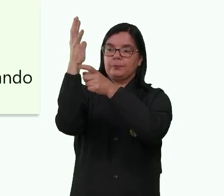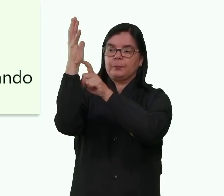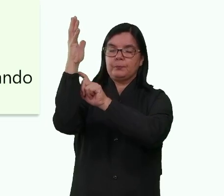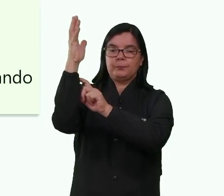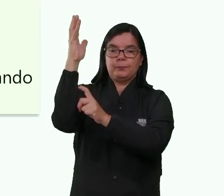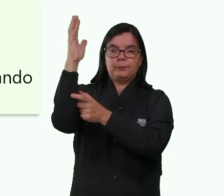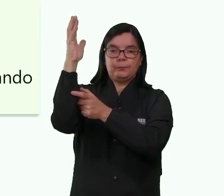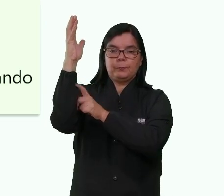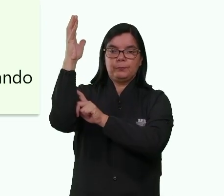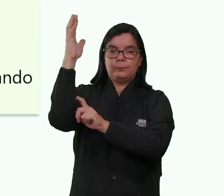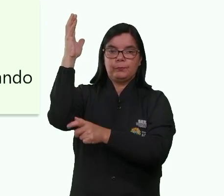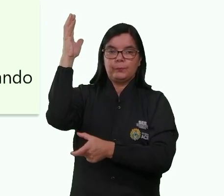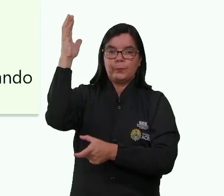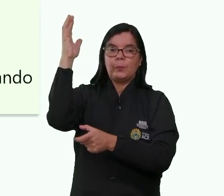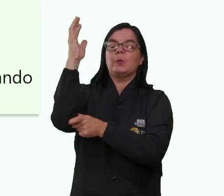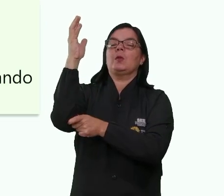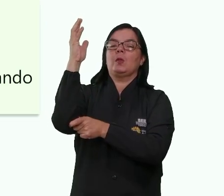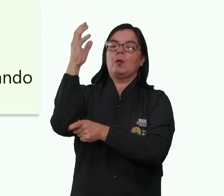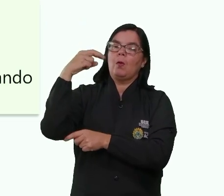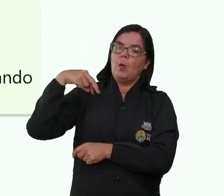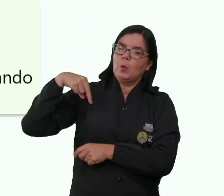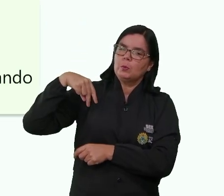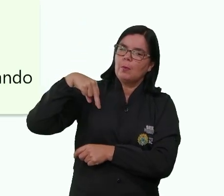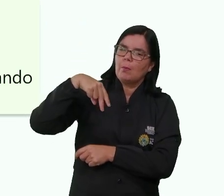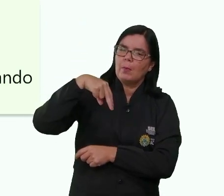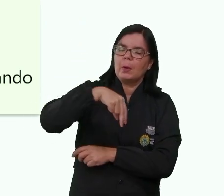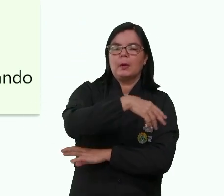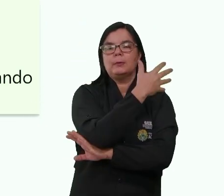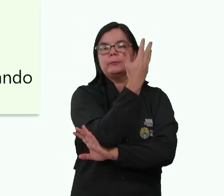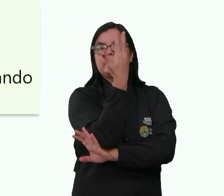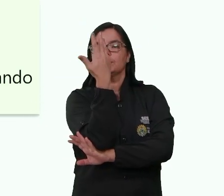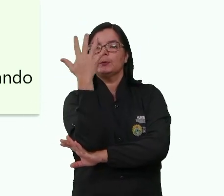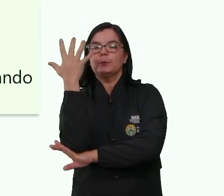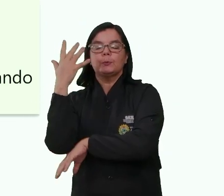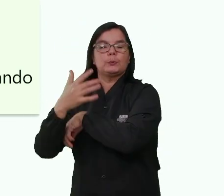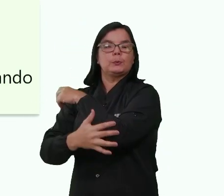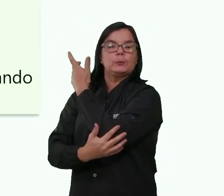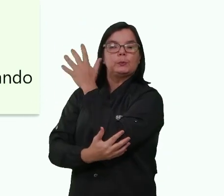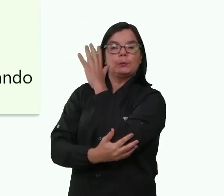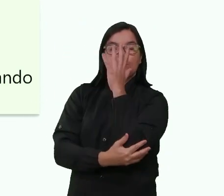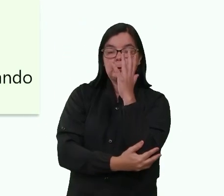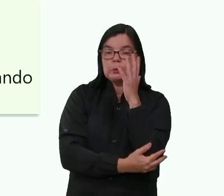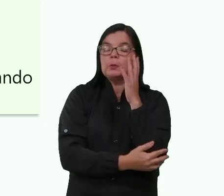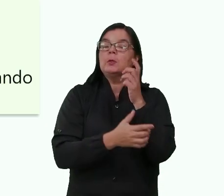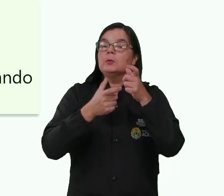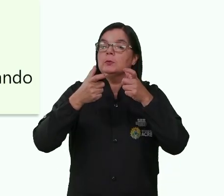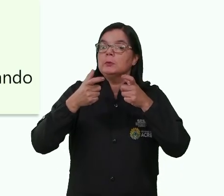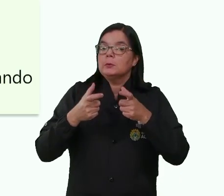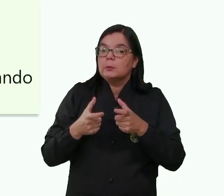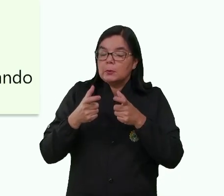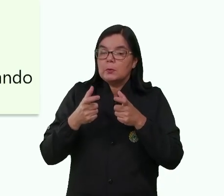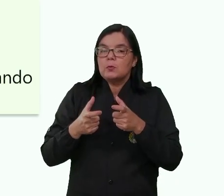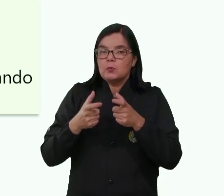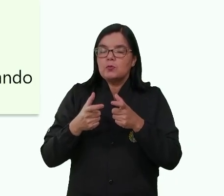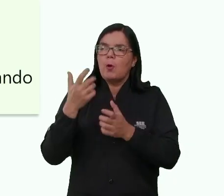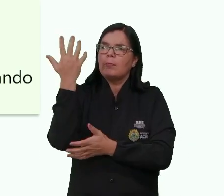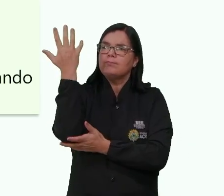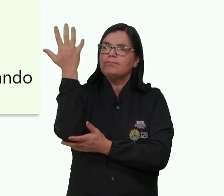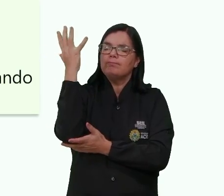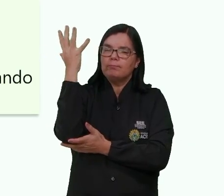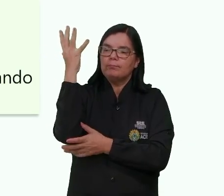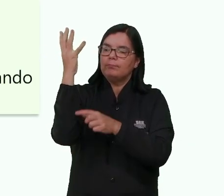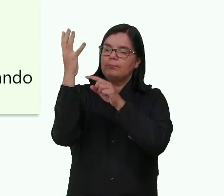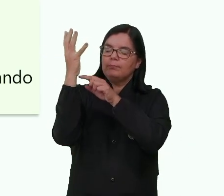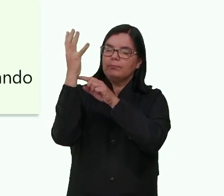seringueiro trabalhando, que caminhava na mata, que chegava justamente nessas árvores, no caso